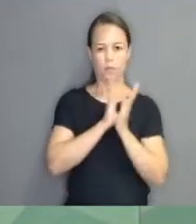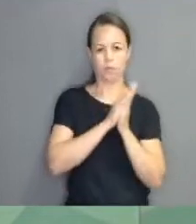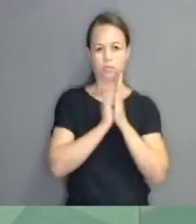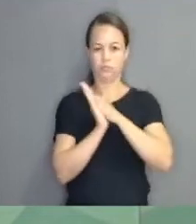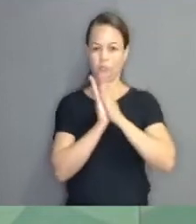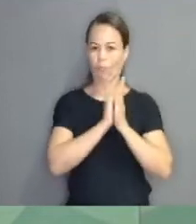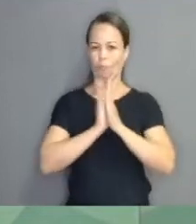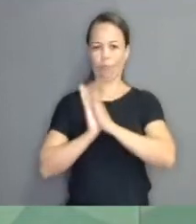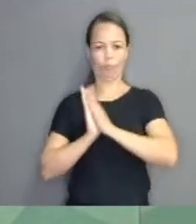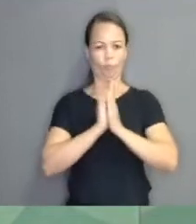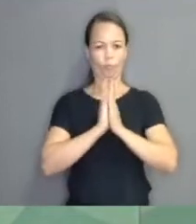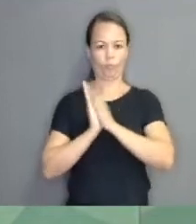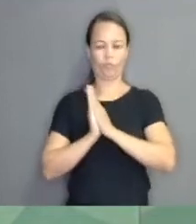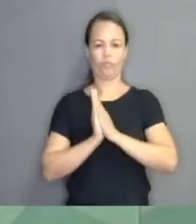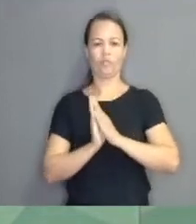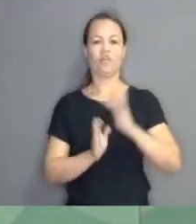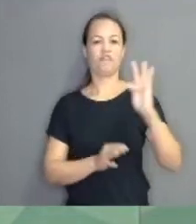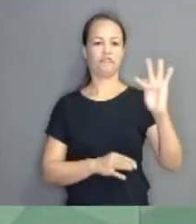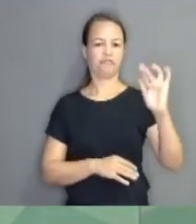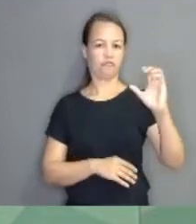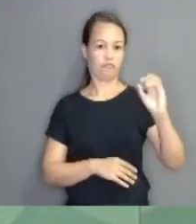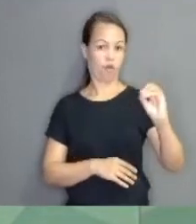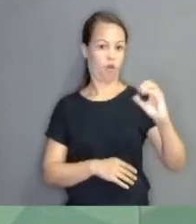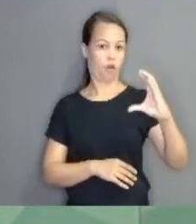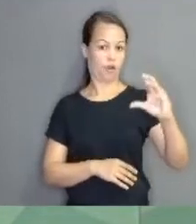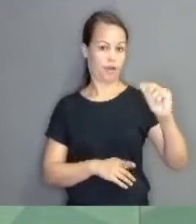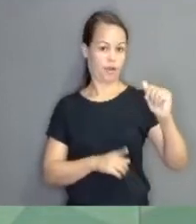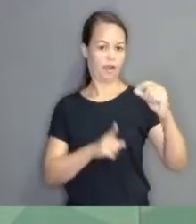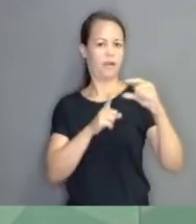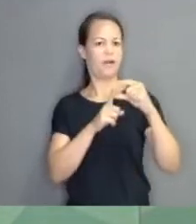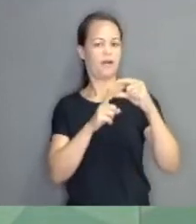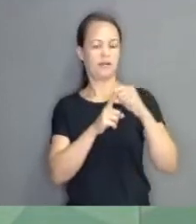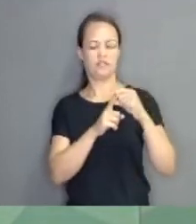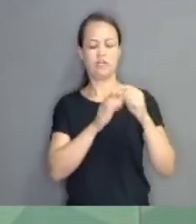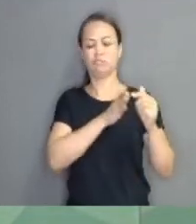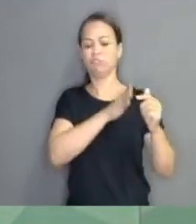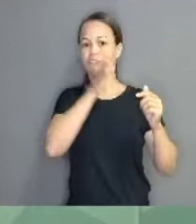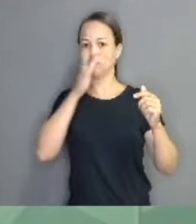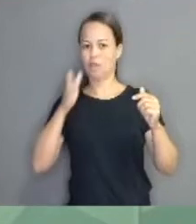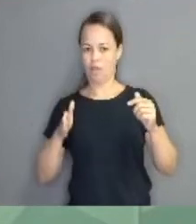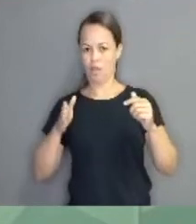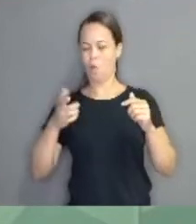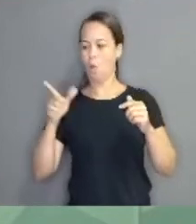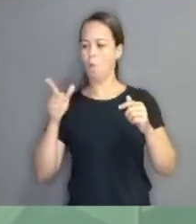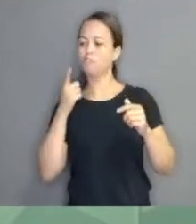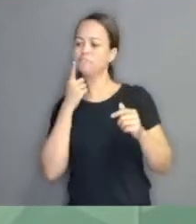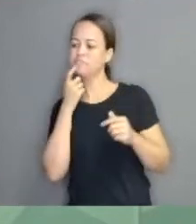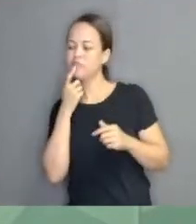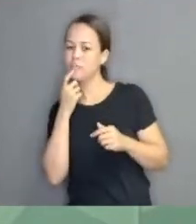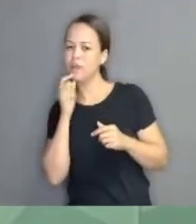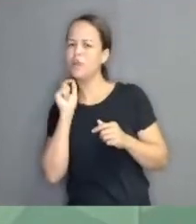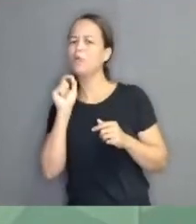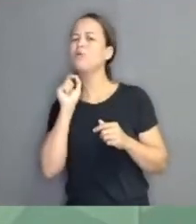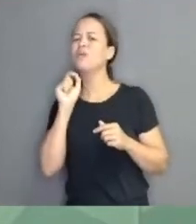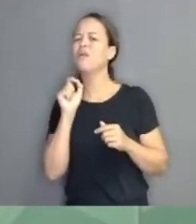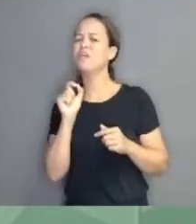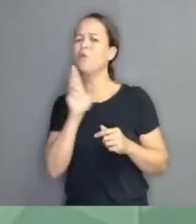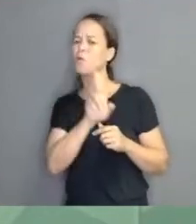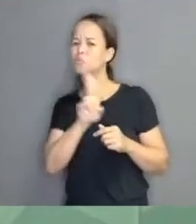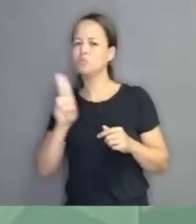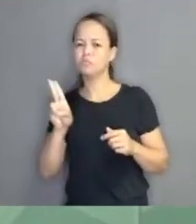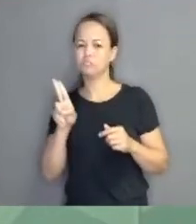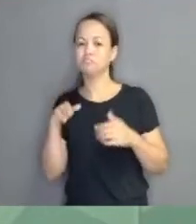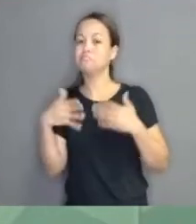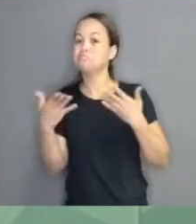uns a palavra fofoca e vamos ver essa outra aqui do lado que está em vermelho Vamos ver que nome é esse